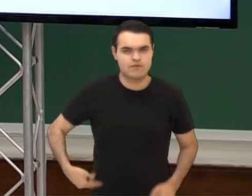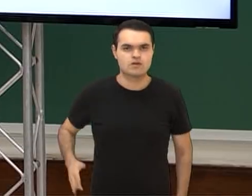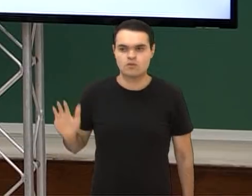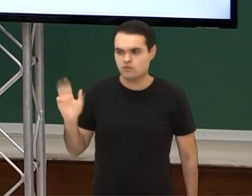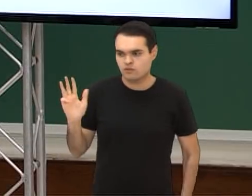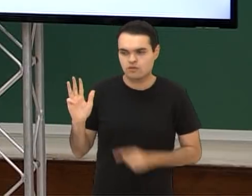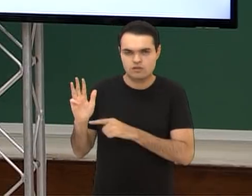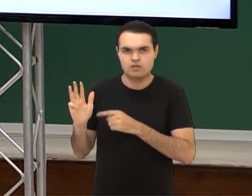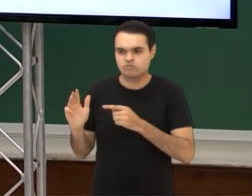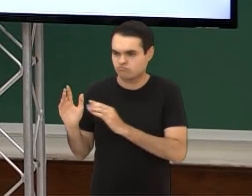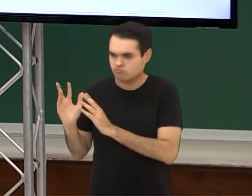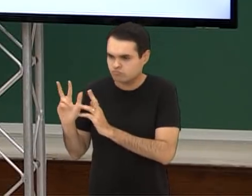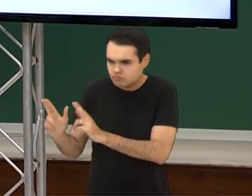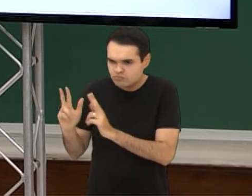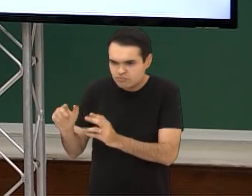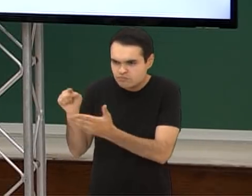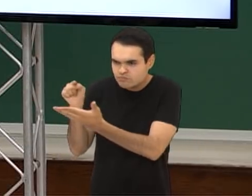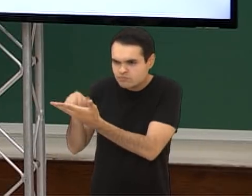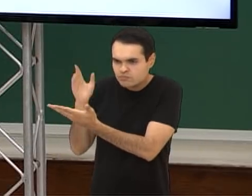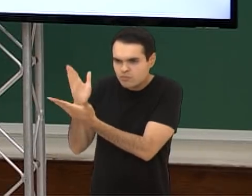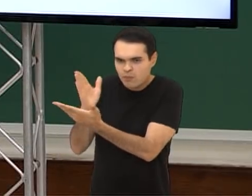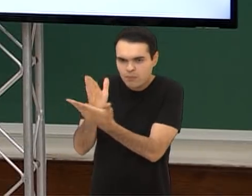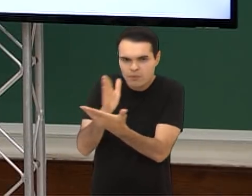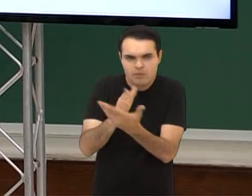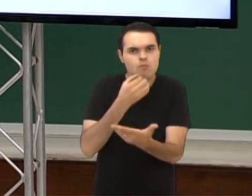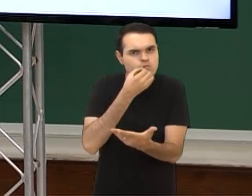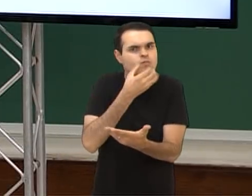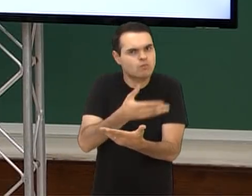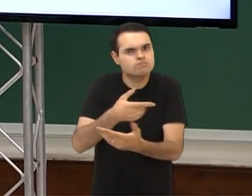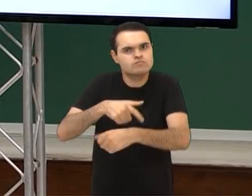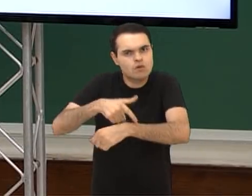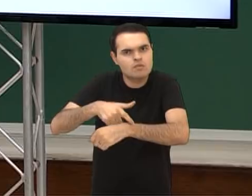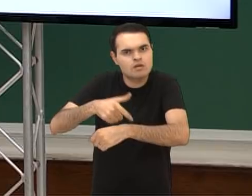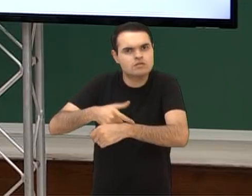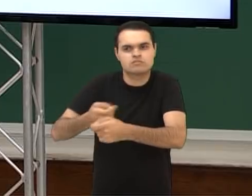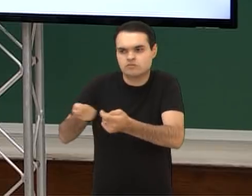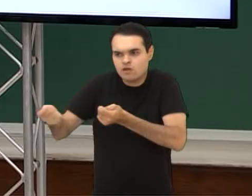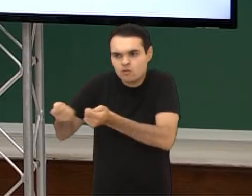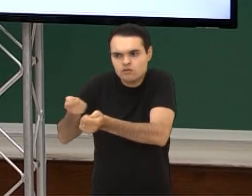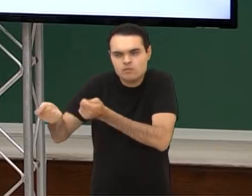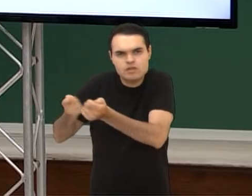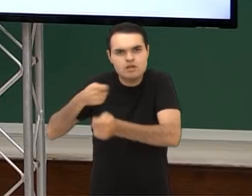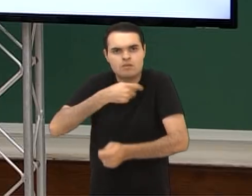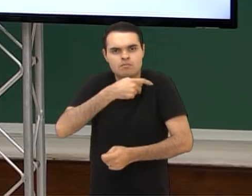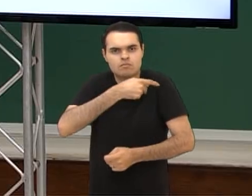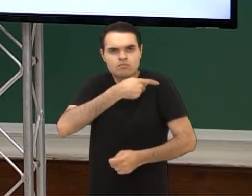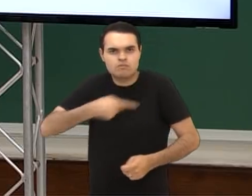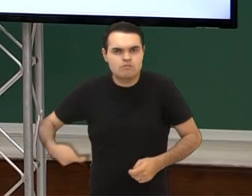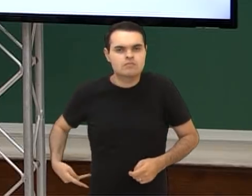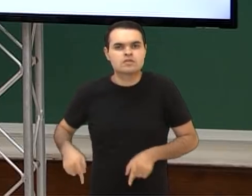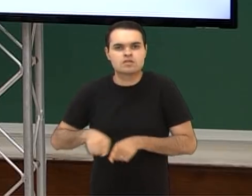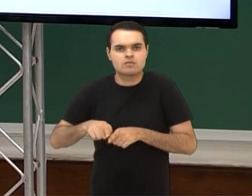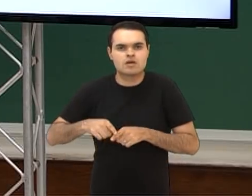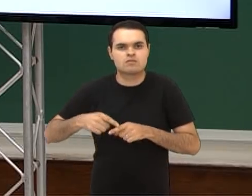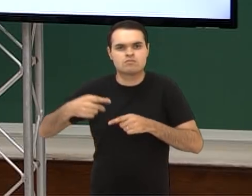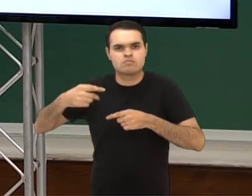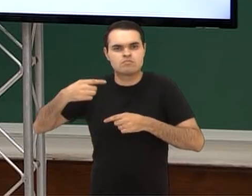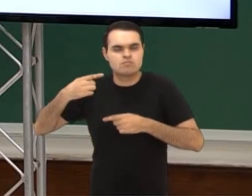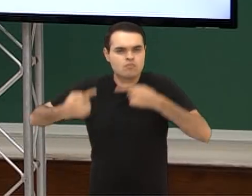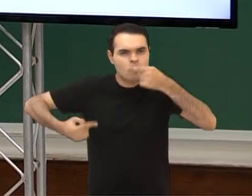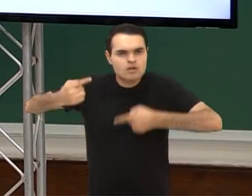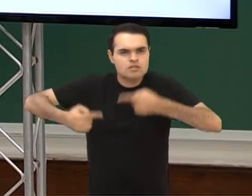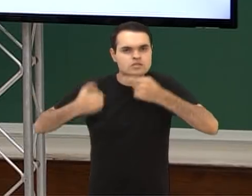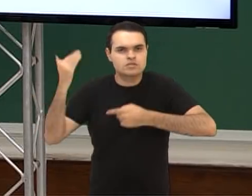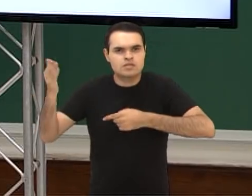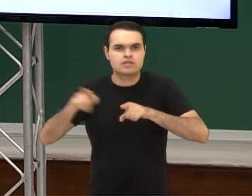por bons momentos na economia e na política externa. Houve o PAC, Programa de Aceleração do